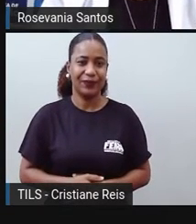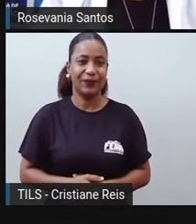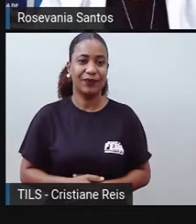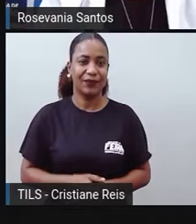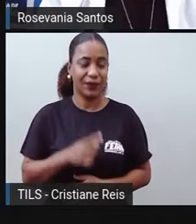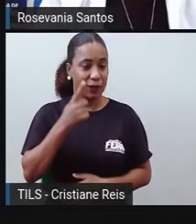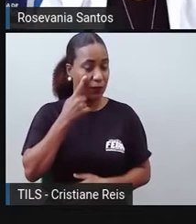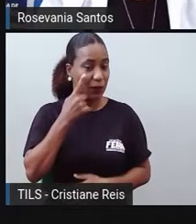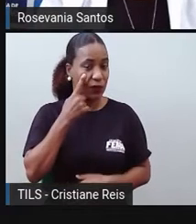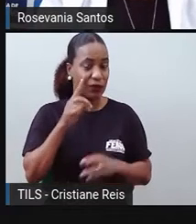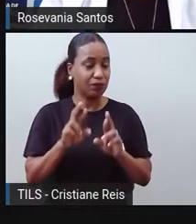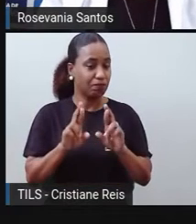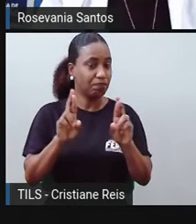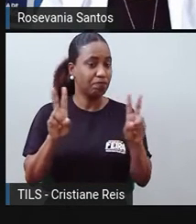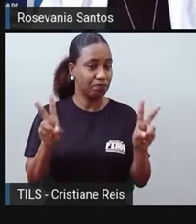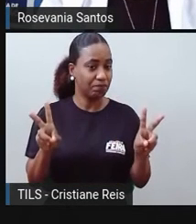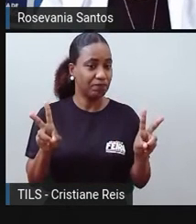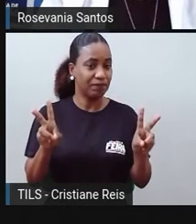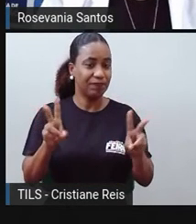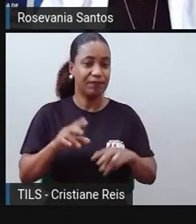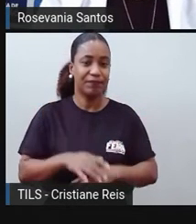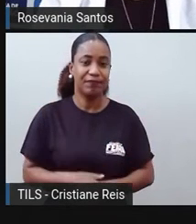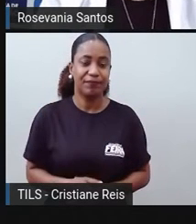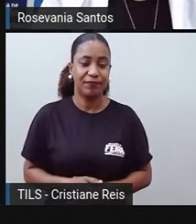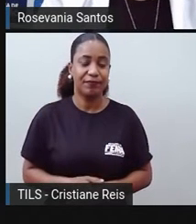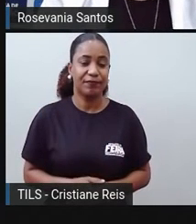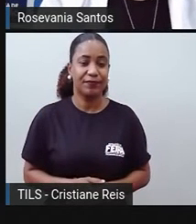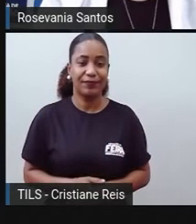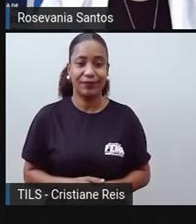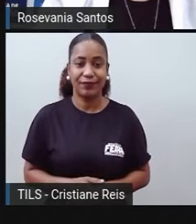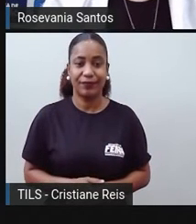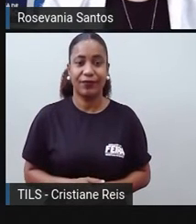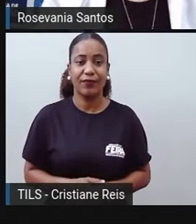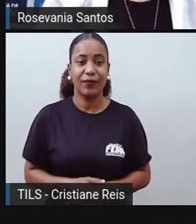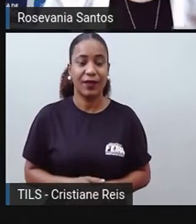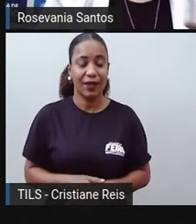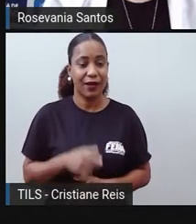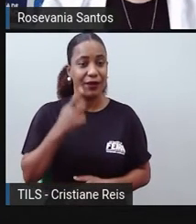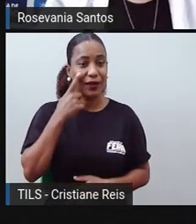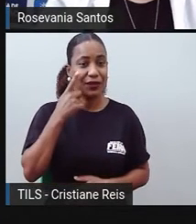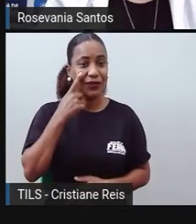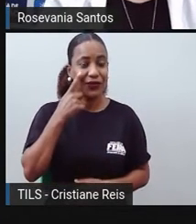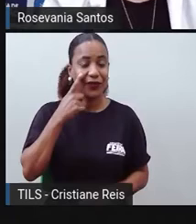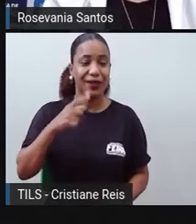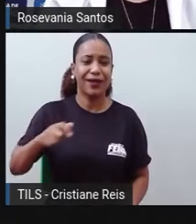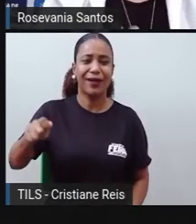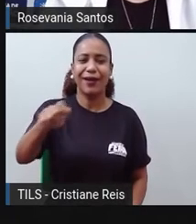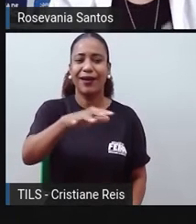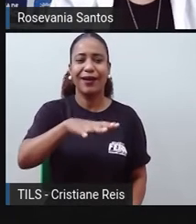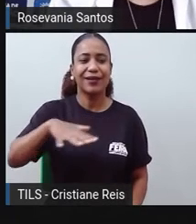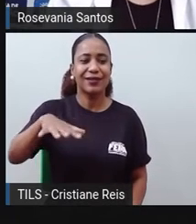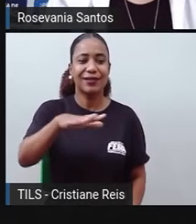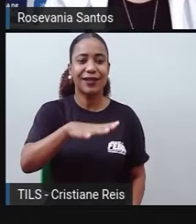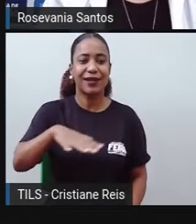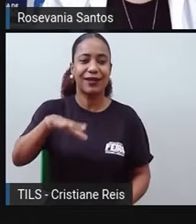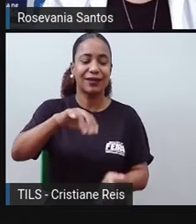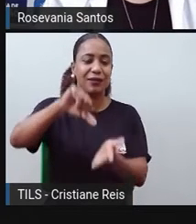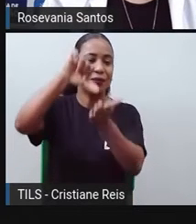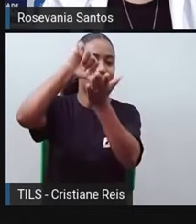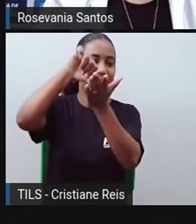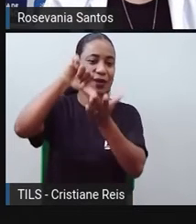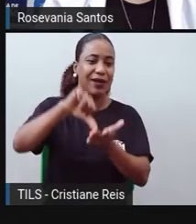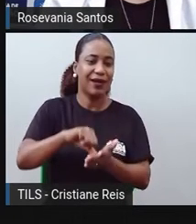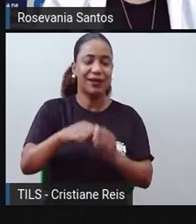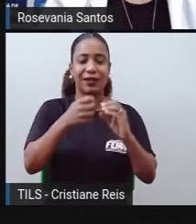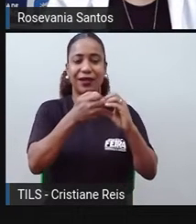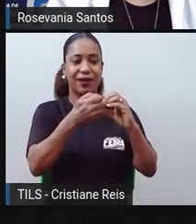diferençazinha, né, entre os dois aí. Então, vamos lá. Vamos ver essas áreas polares, né? Quais são essas características, essas